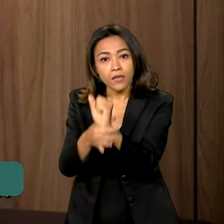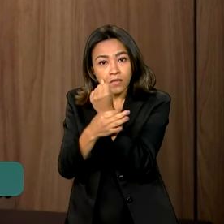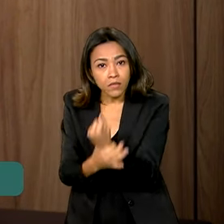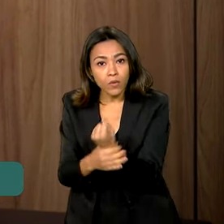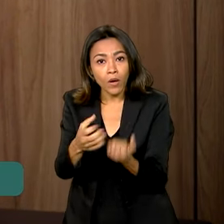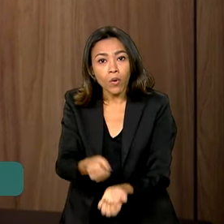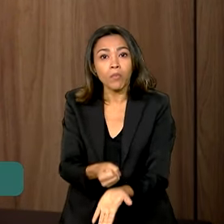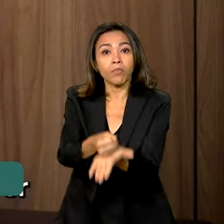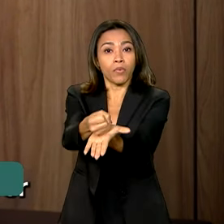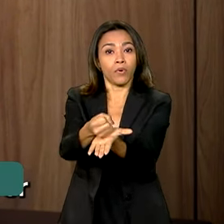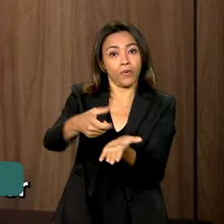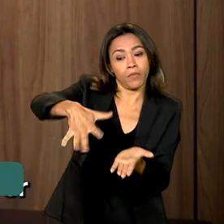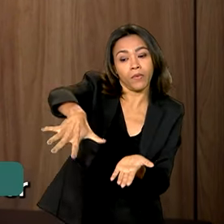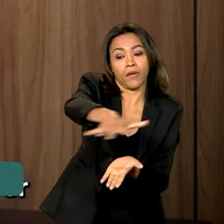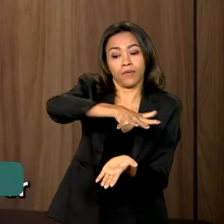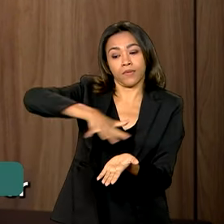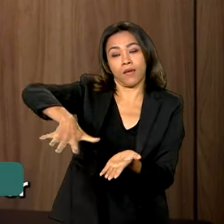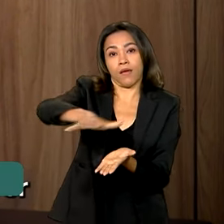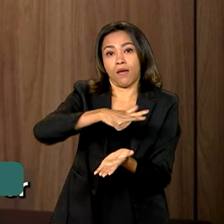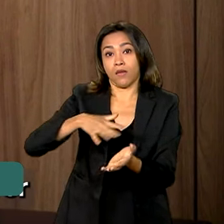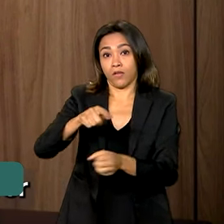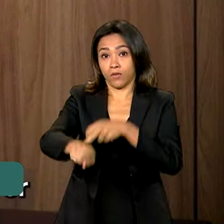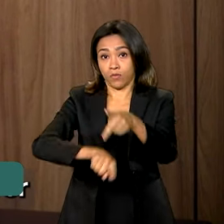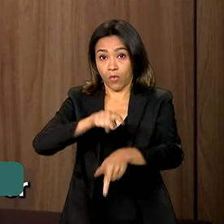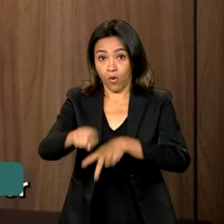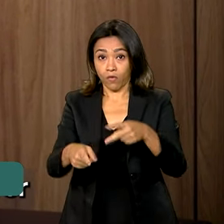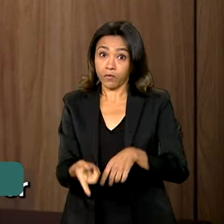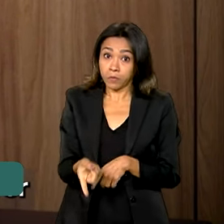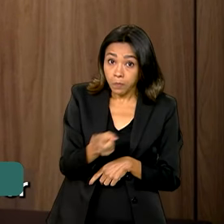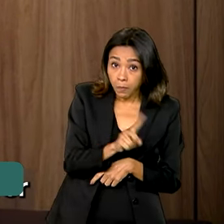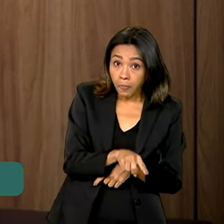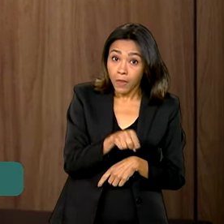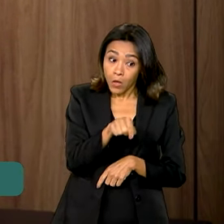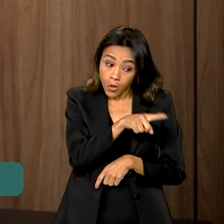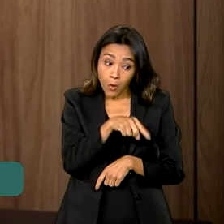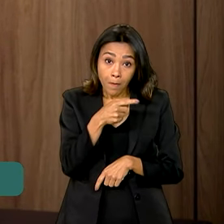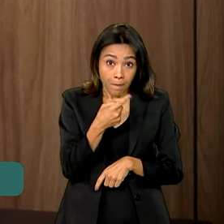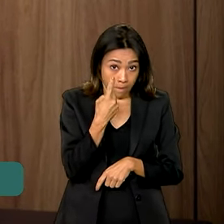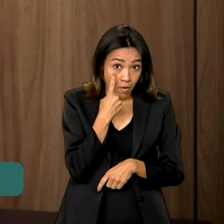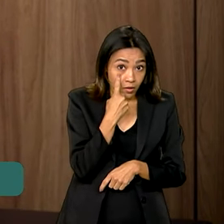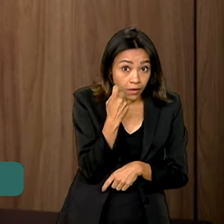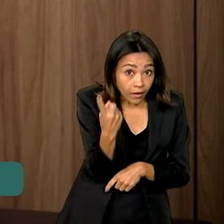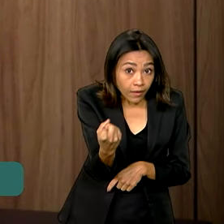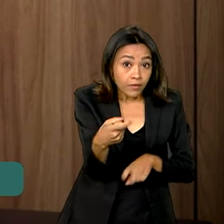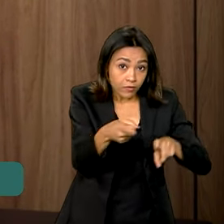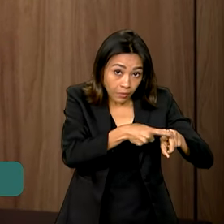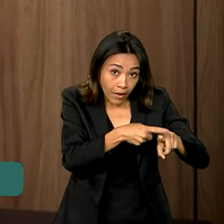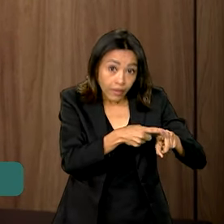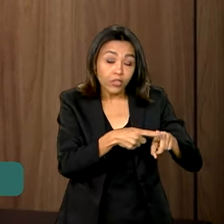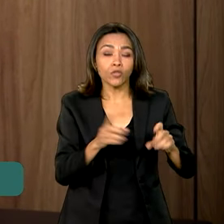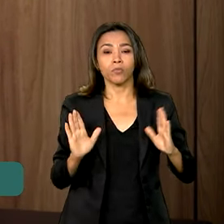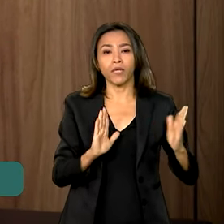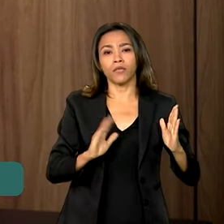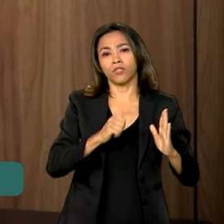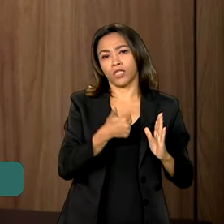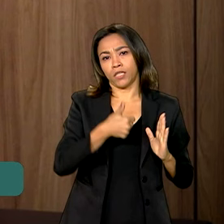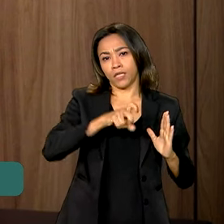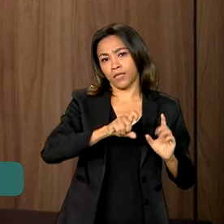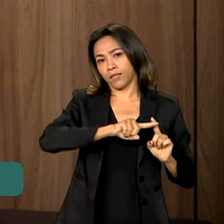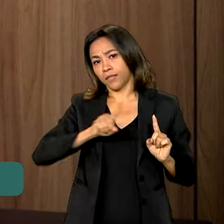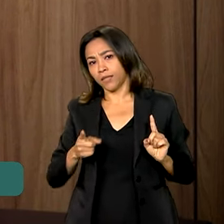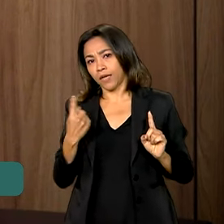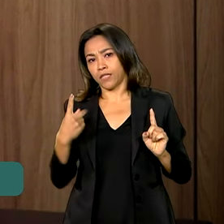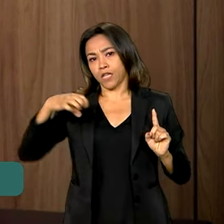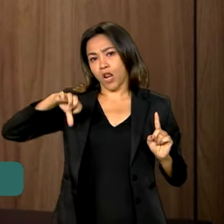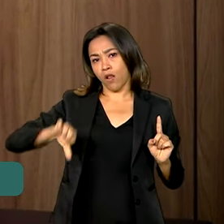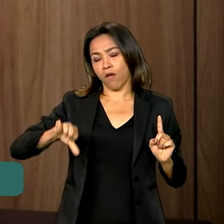naquela região. Os médicos interessados podem se inscrever de 15 a 19 de junho.